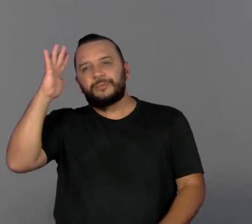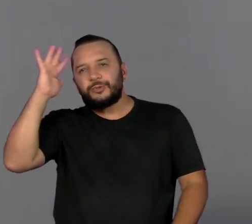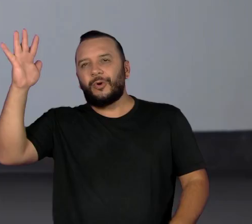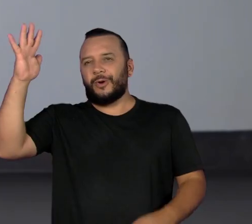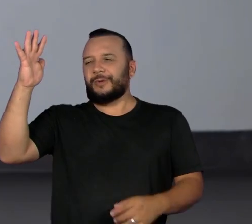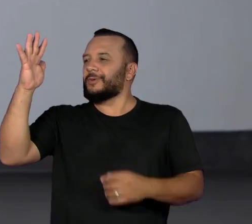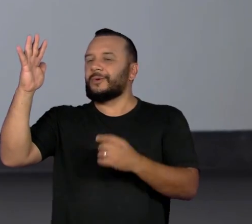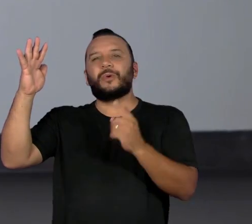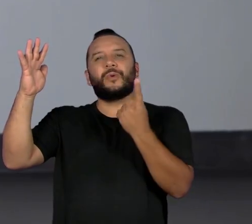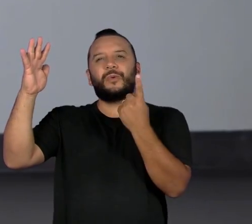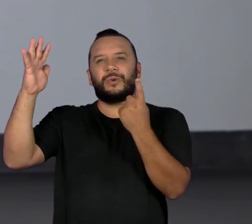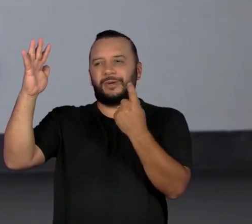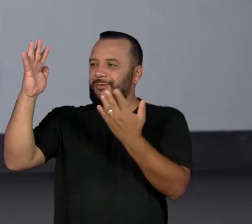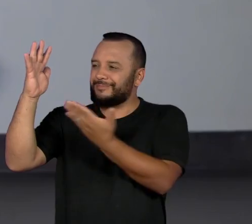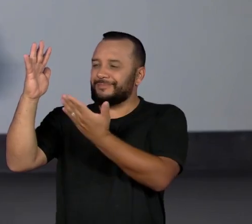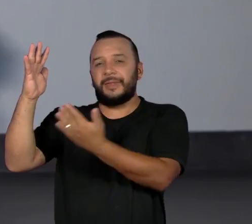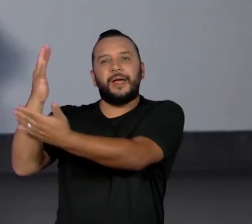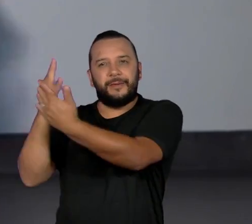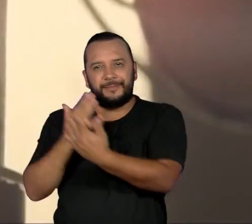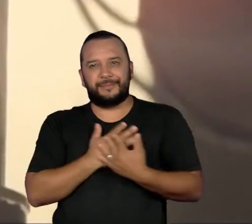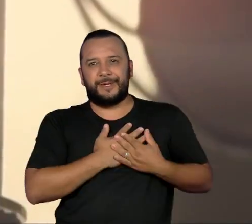seu.